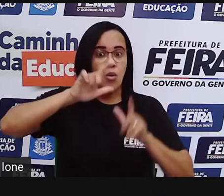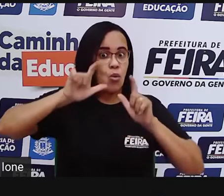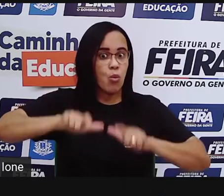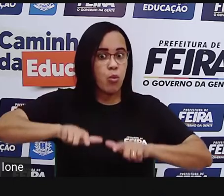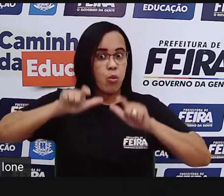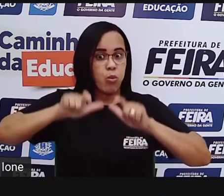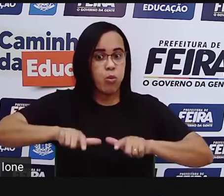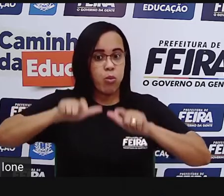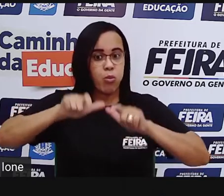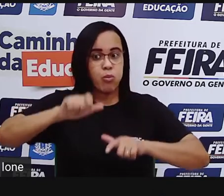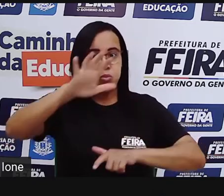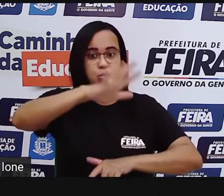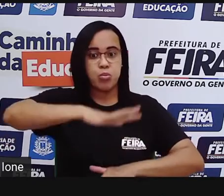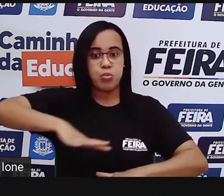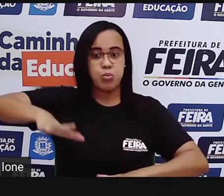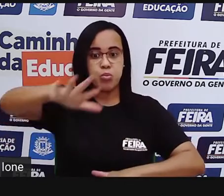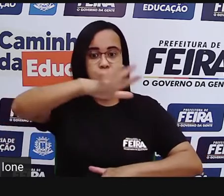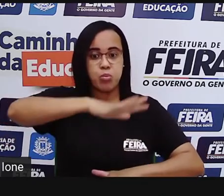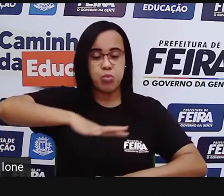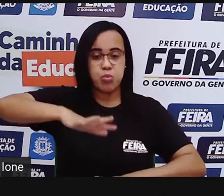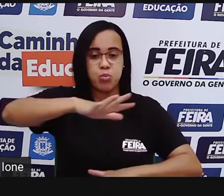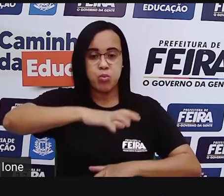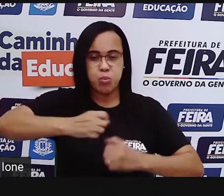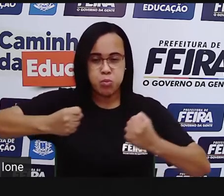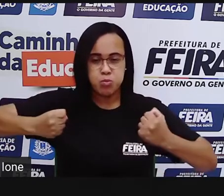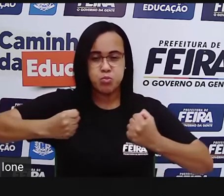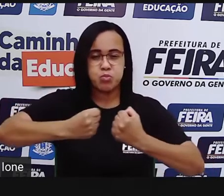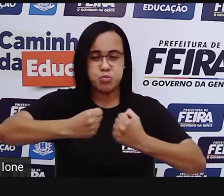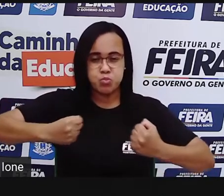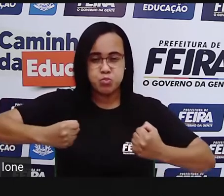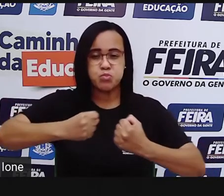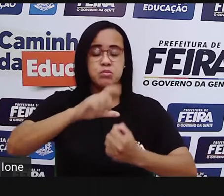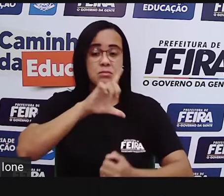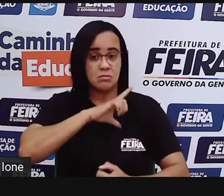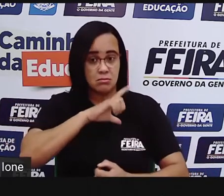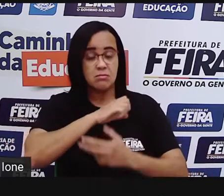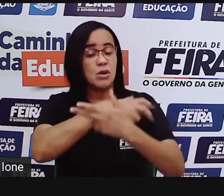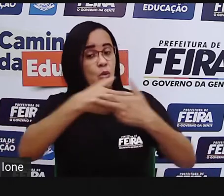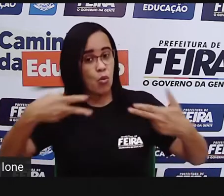também exerce uma pressão sobre as coisas.